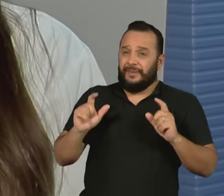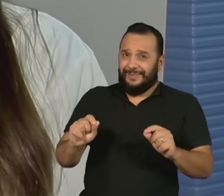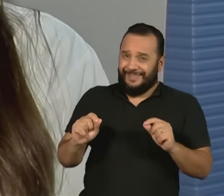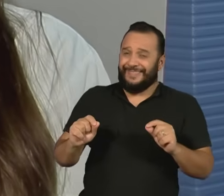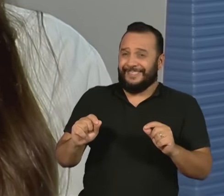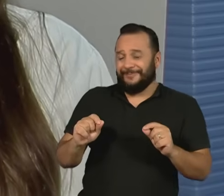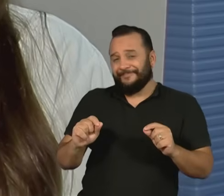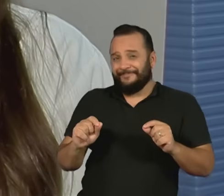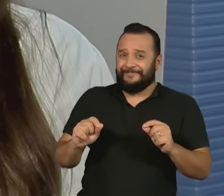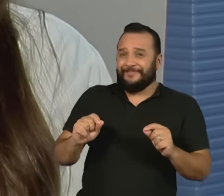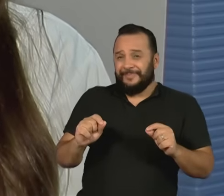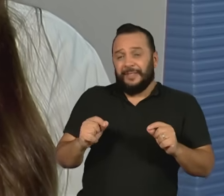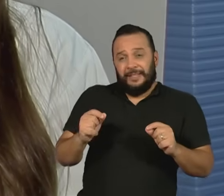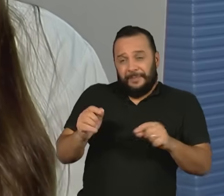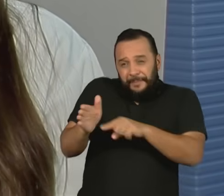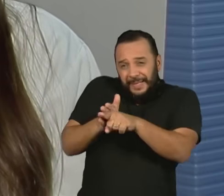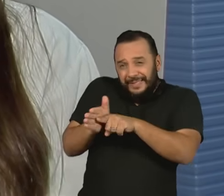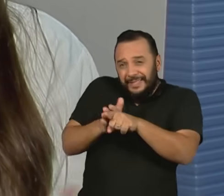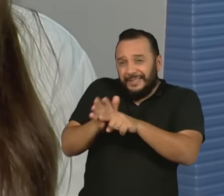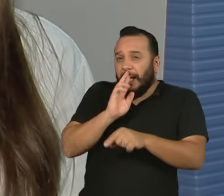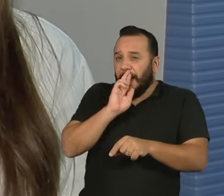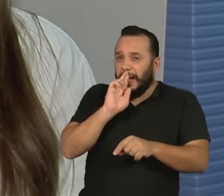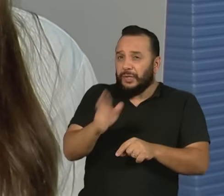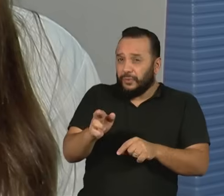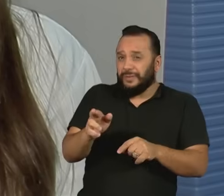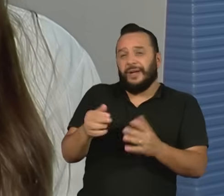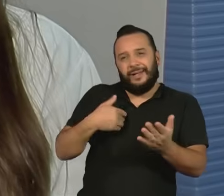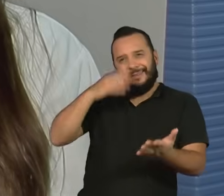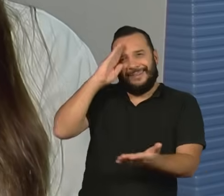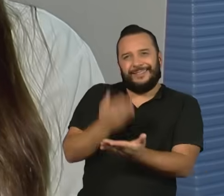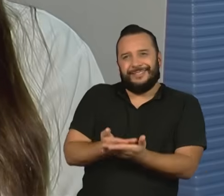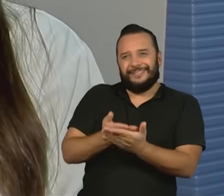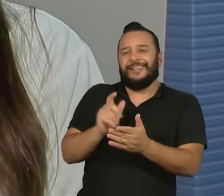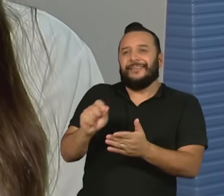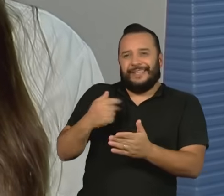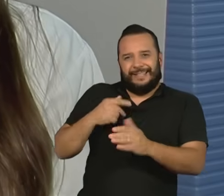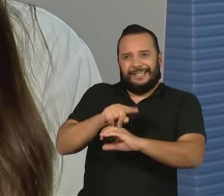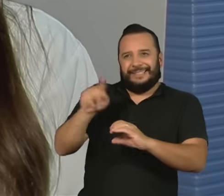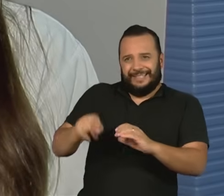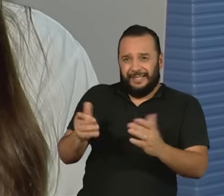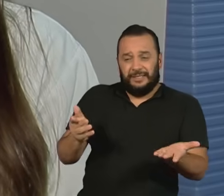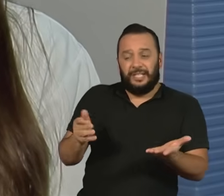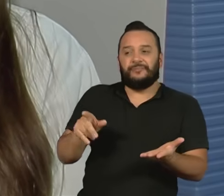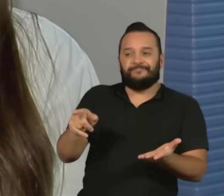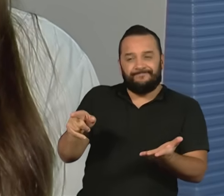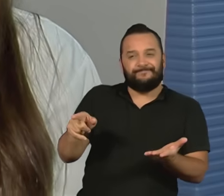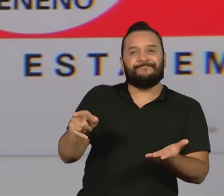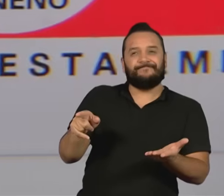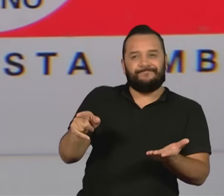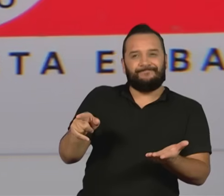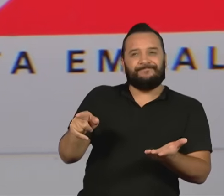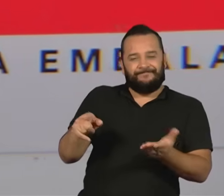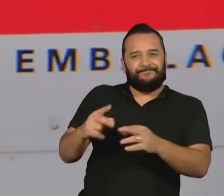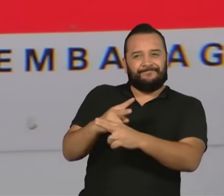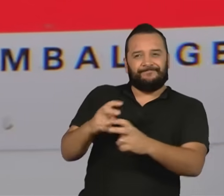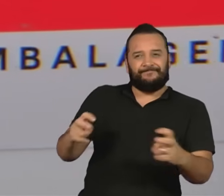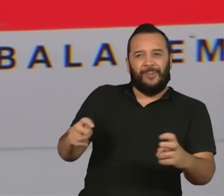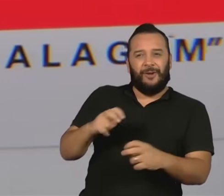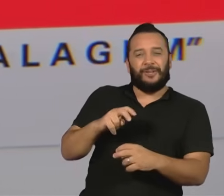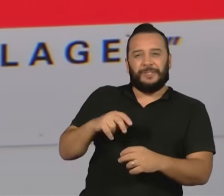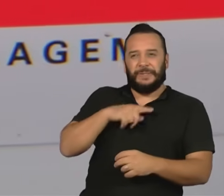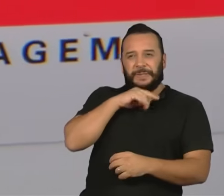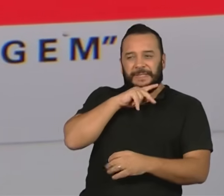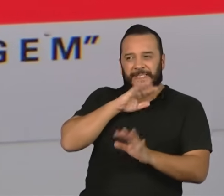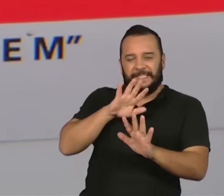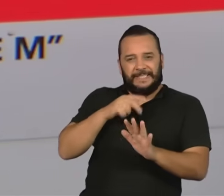explorar melhor esses resultados à luz da ciência para promover, do aspecto regulatório,